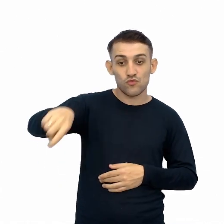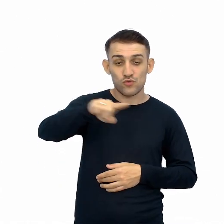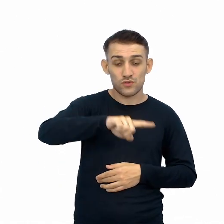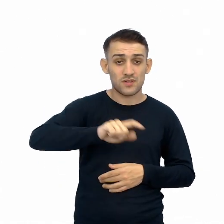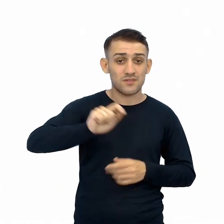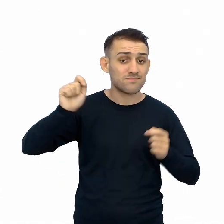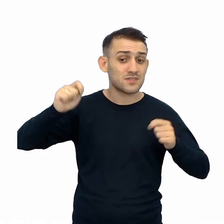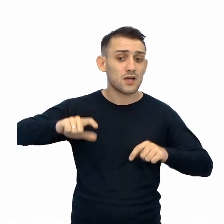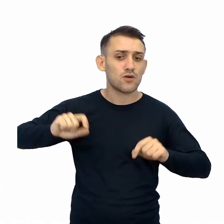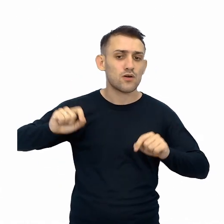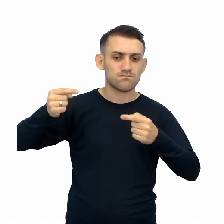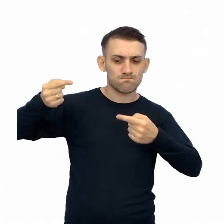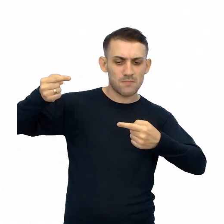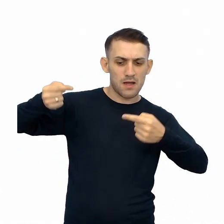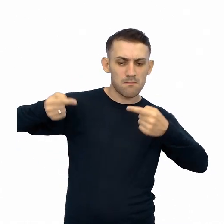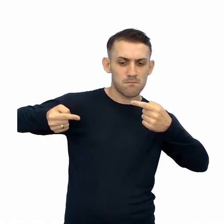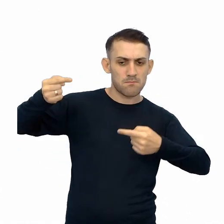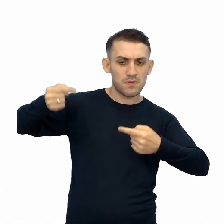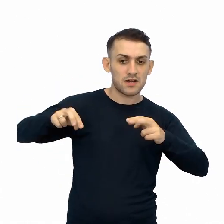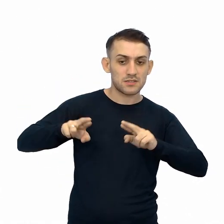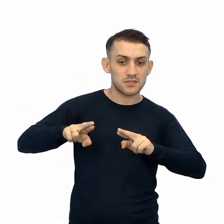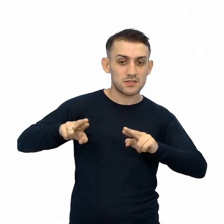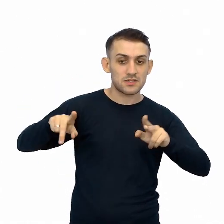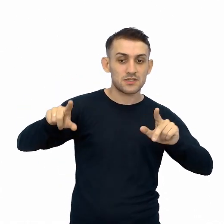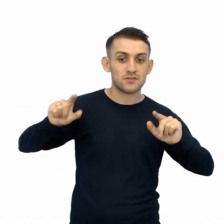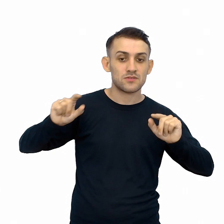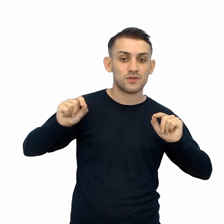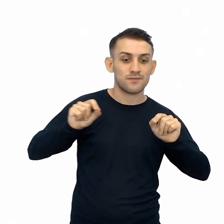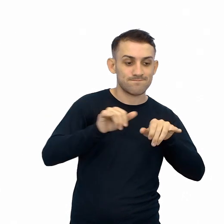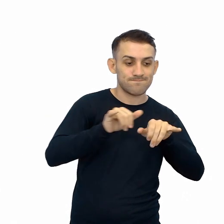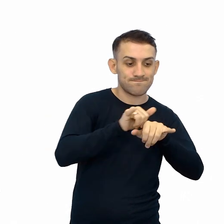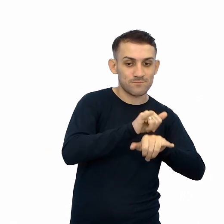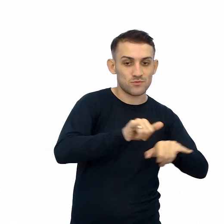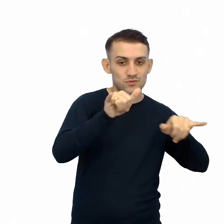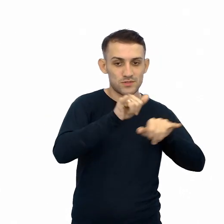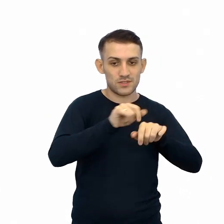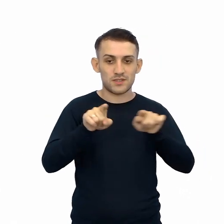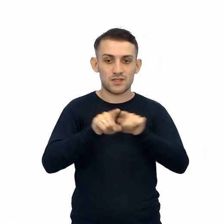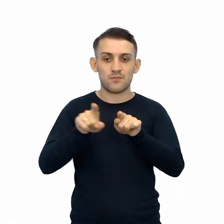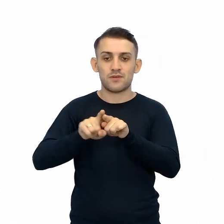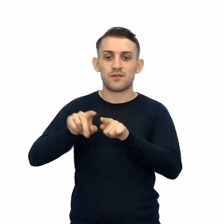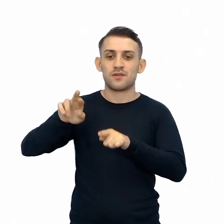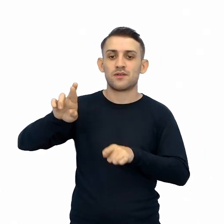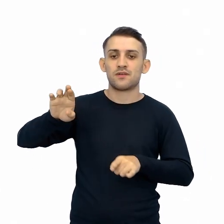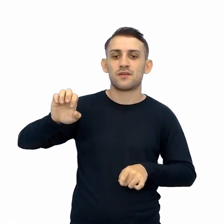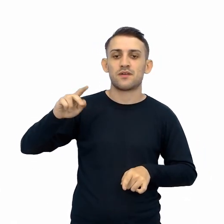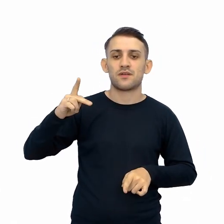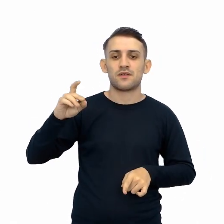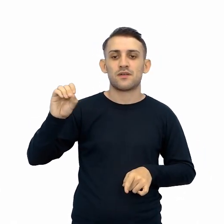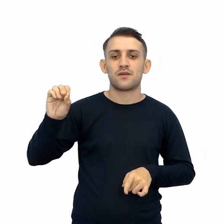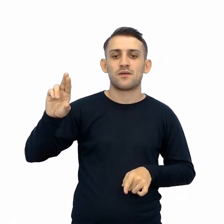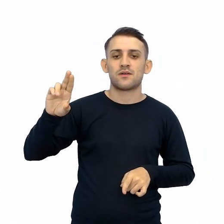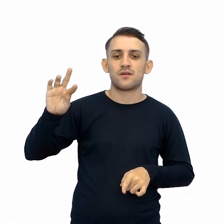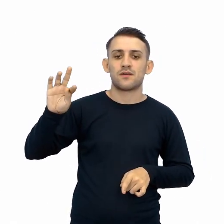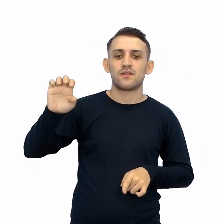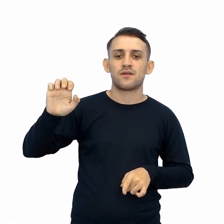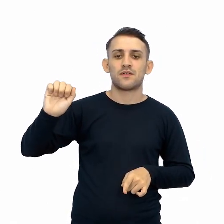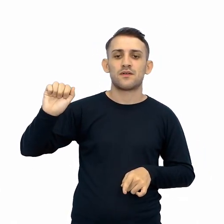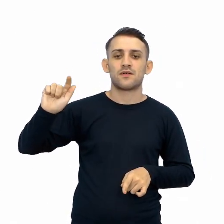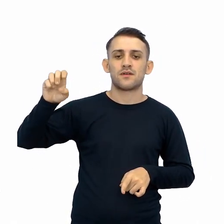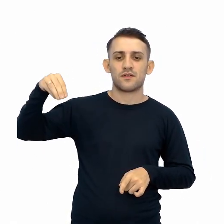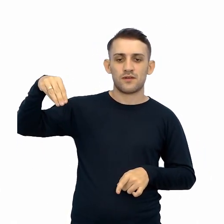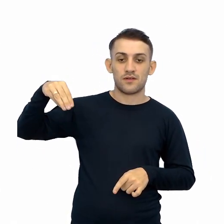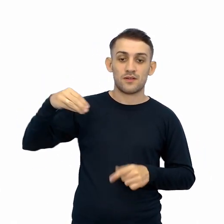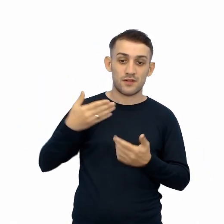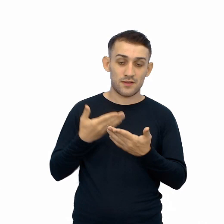devem discutir as diferenças entre notícia e reportagem. Combinado? Na aula